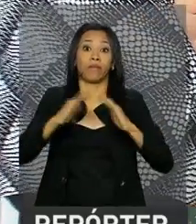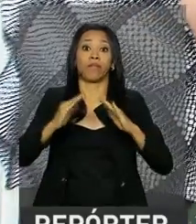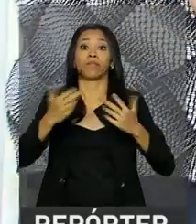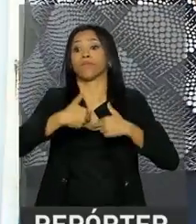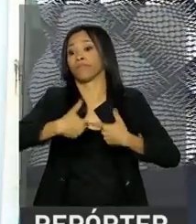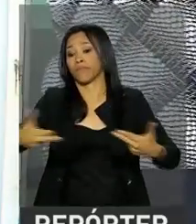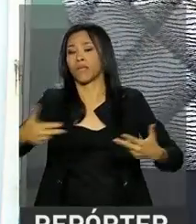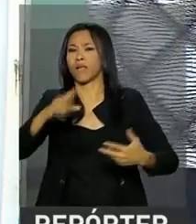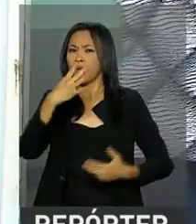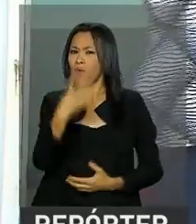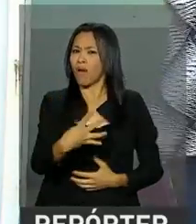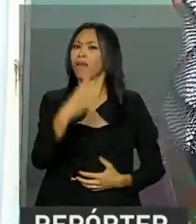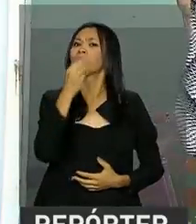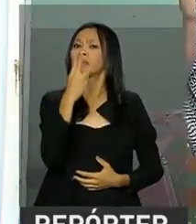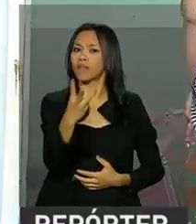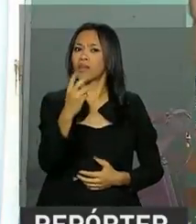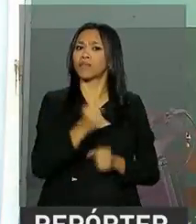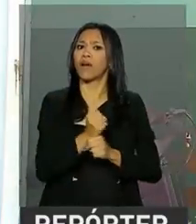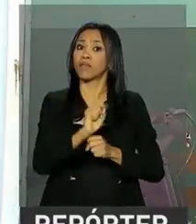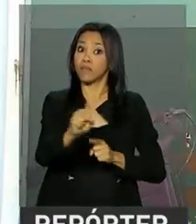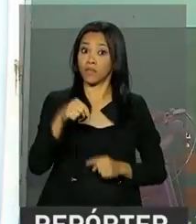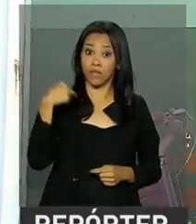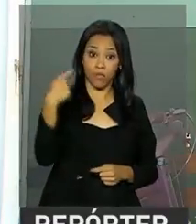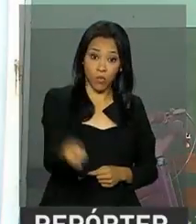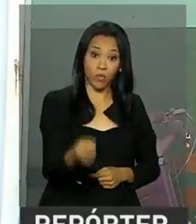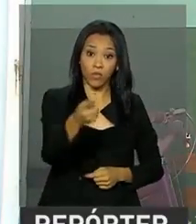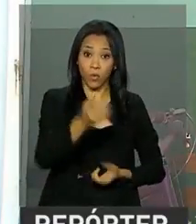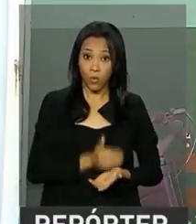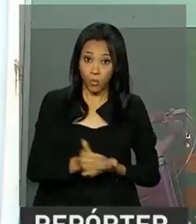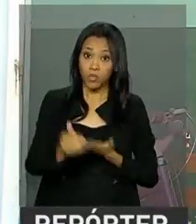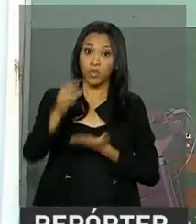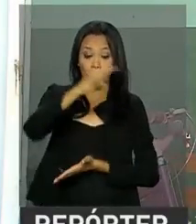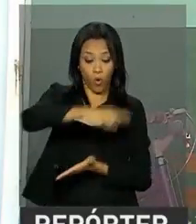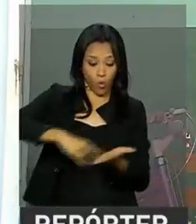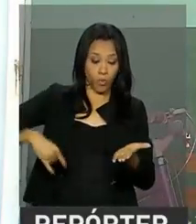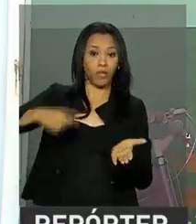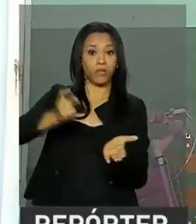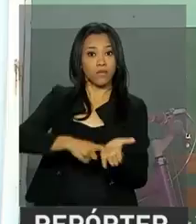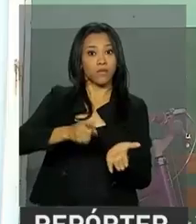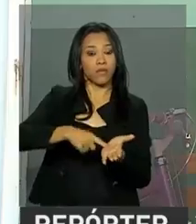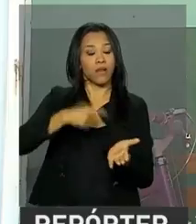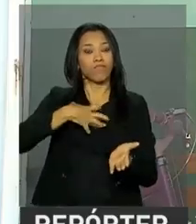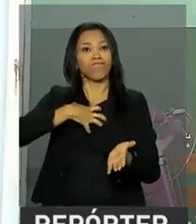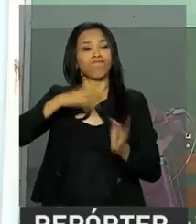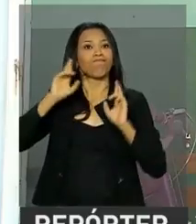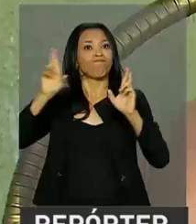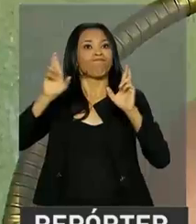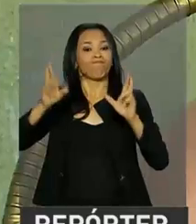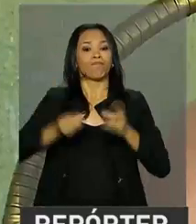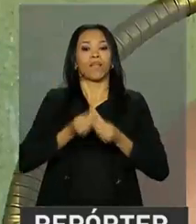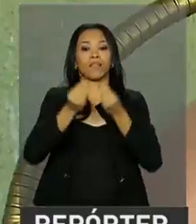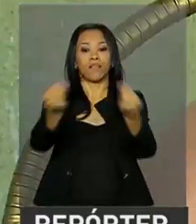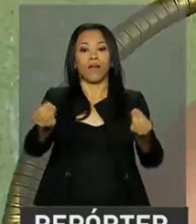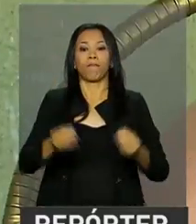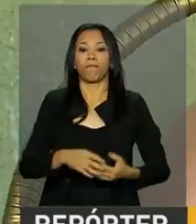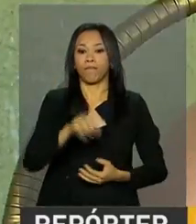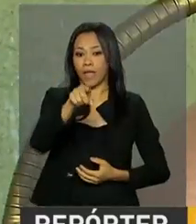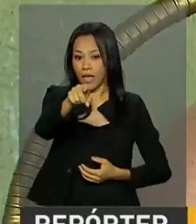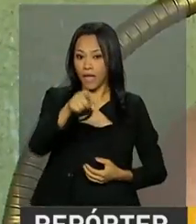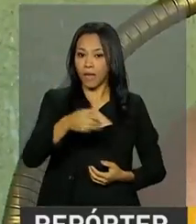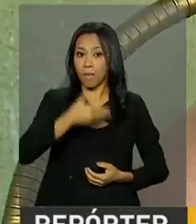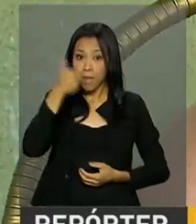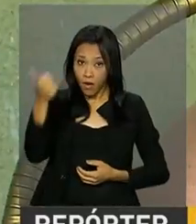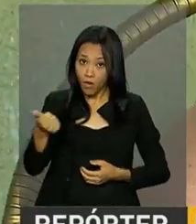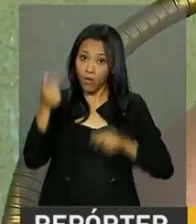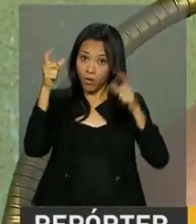anos depois, mudanças no processo de regularização das terras renovaram as esperanças da pedagoga. Eu, no meu caso, eu prefiro